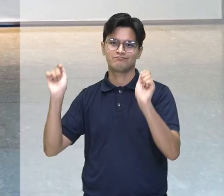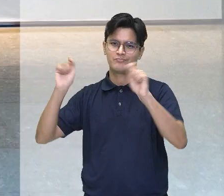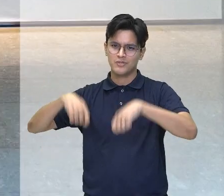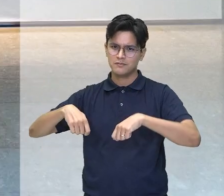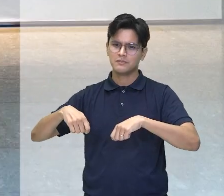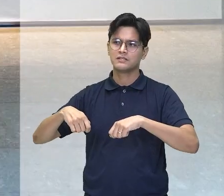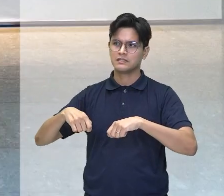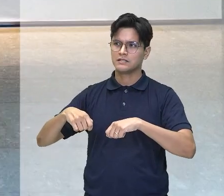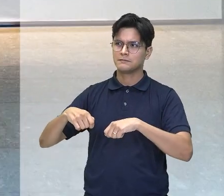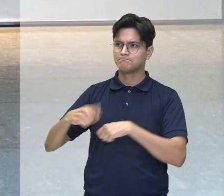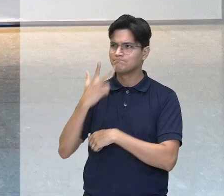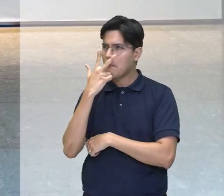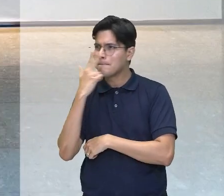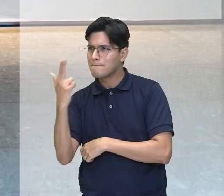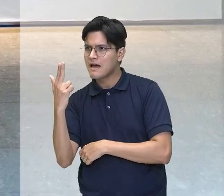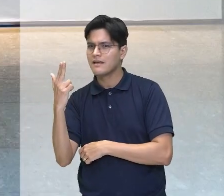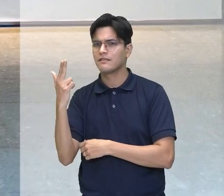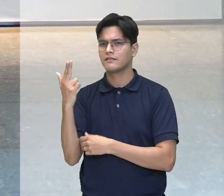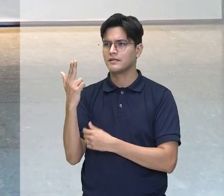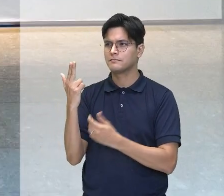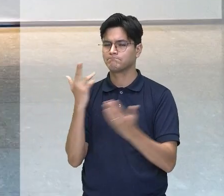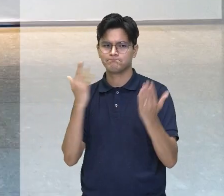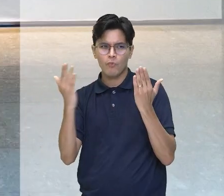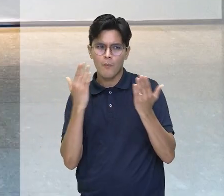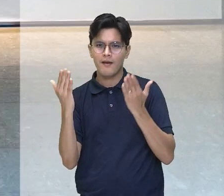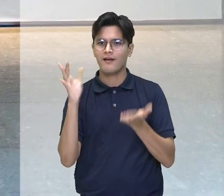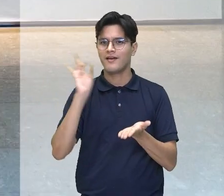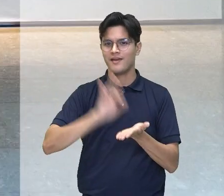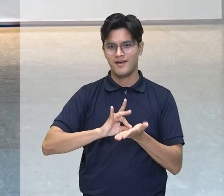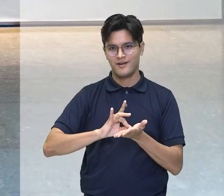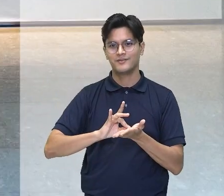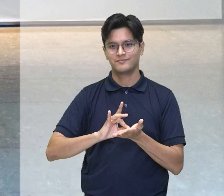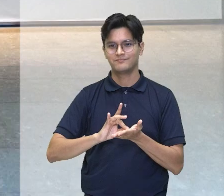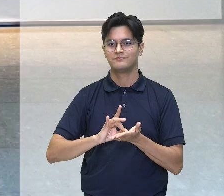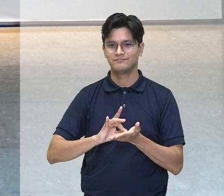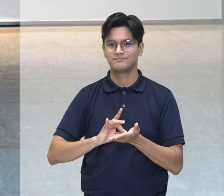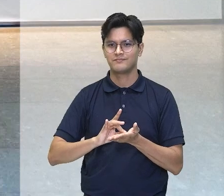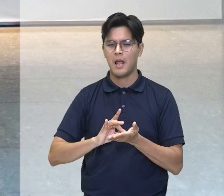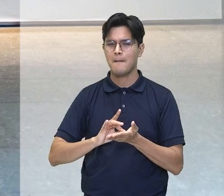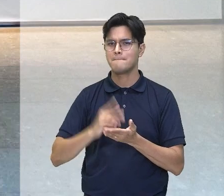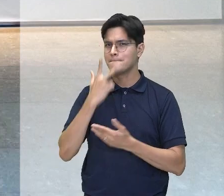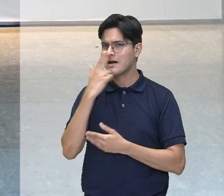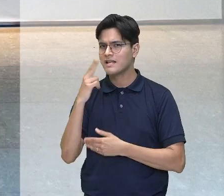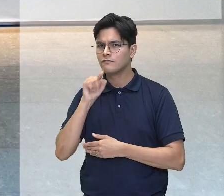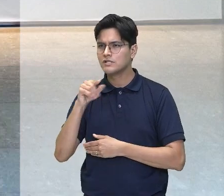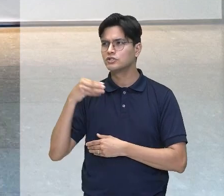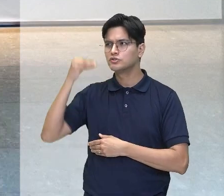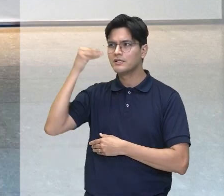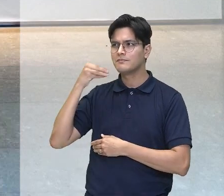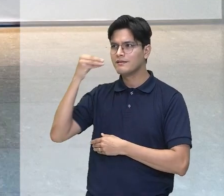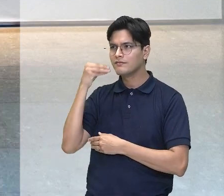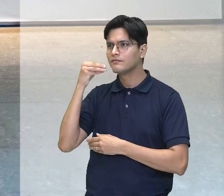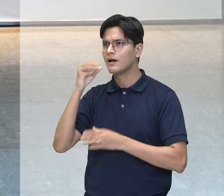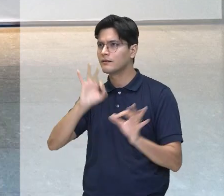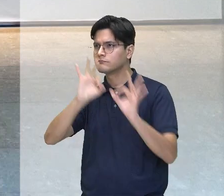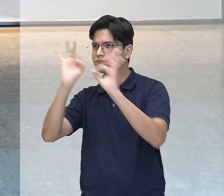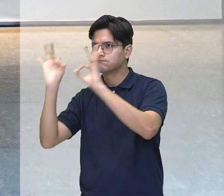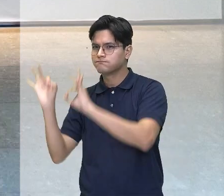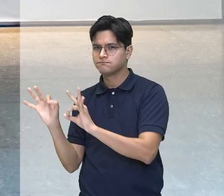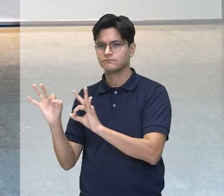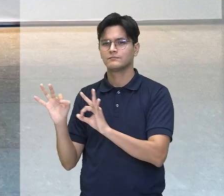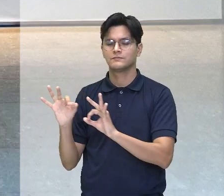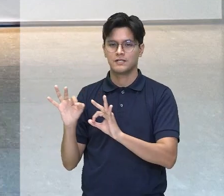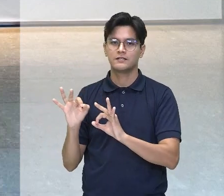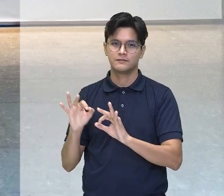para uma imersão, né, daquilo que você está assistindo. Algumas possuem tecnologias tão avançadas como o OLED e